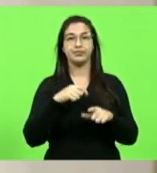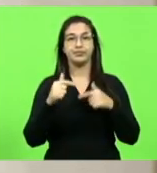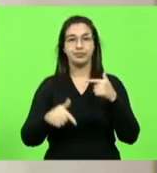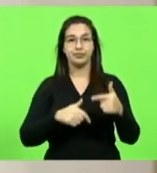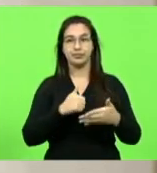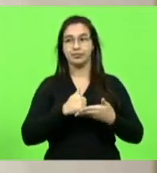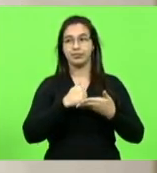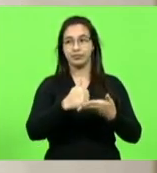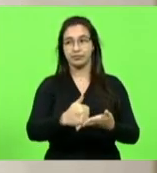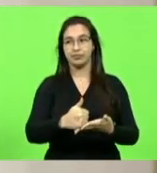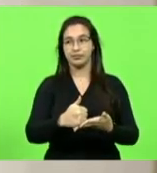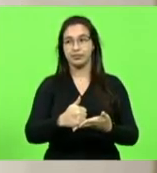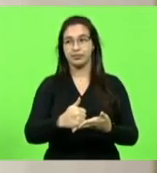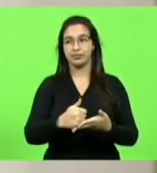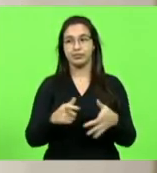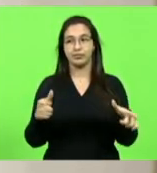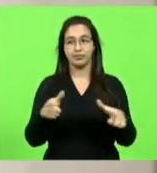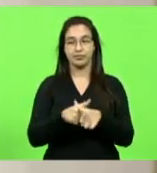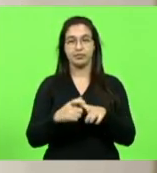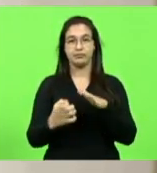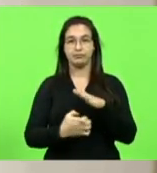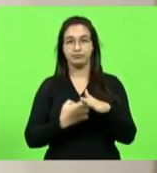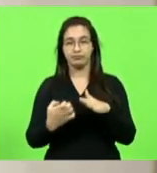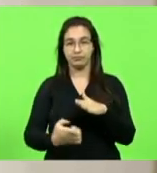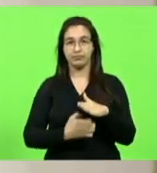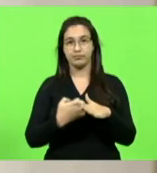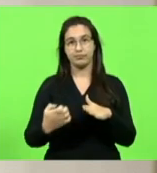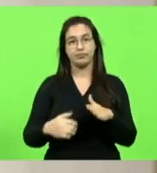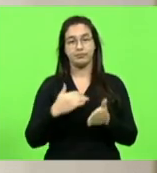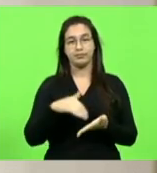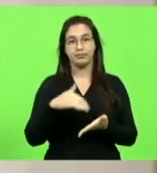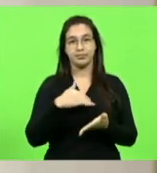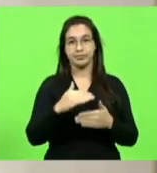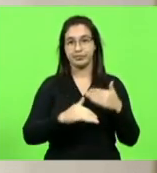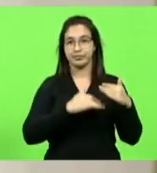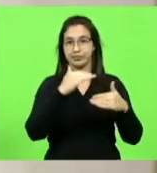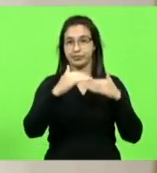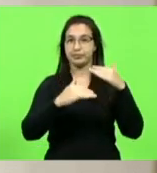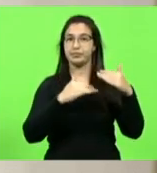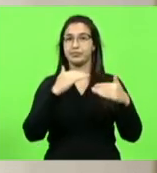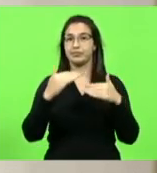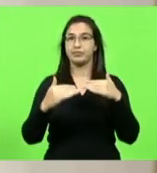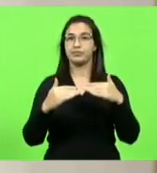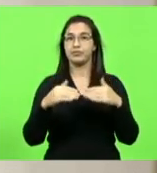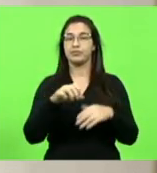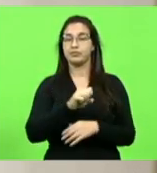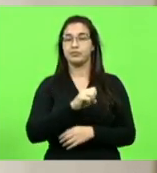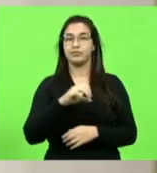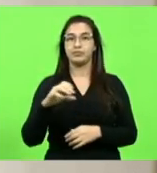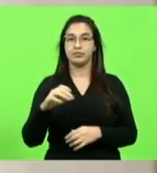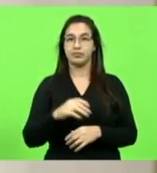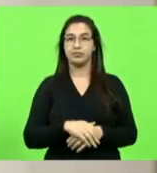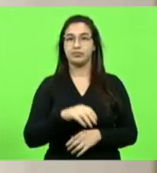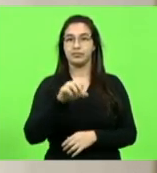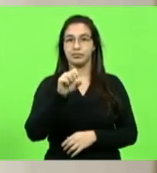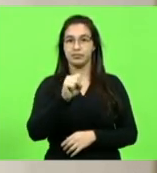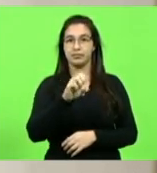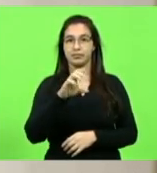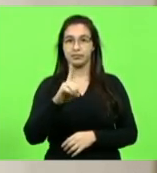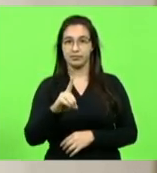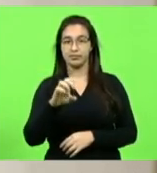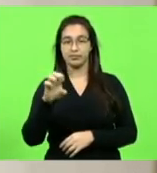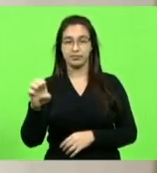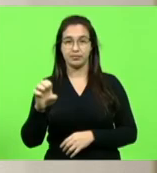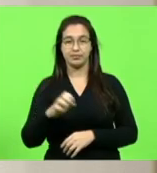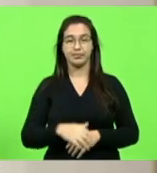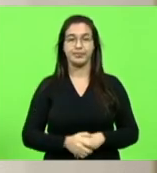Santa Catarina, SEBRAE, e Secretaria de Estado de Desenvolvimento Sustentável de Santa Catarina, SDE. Ordem